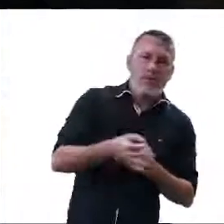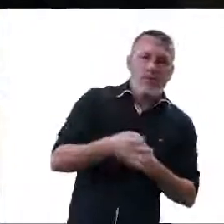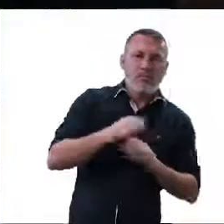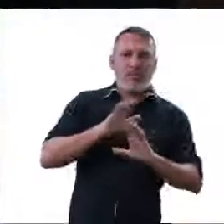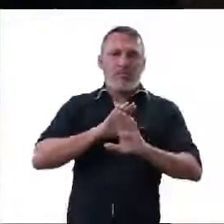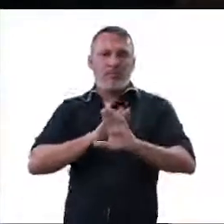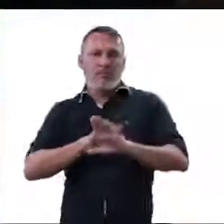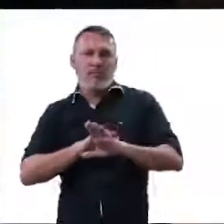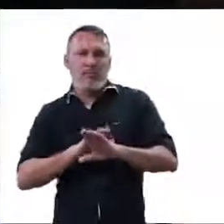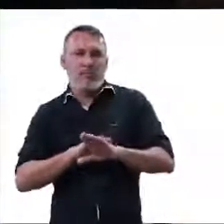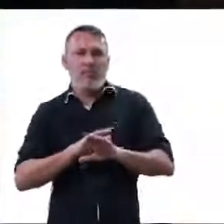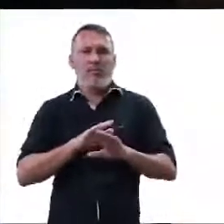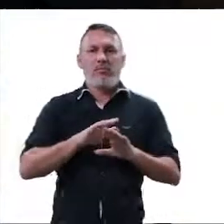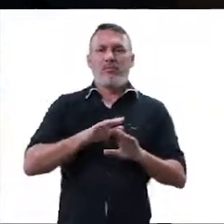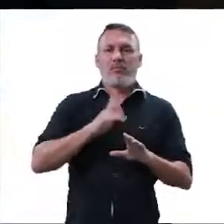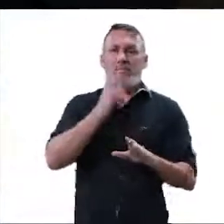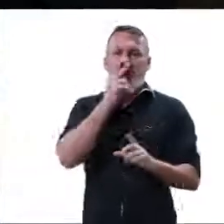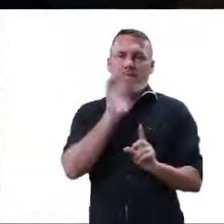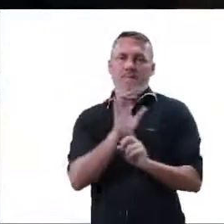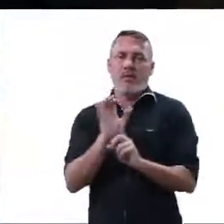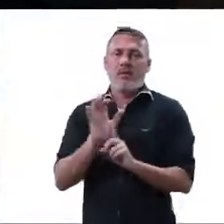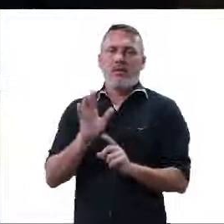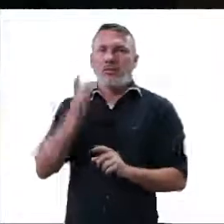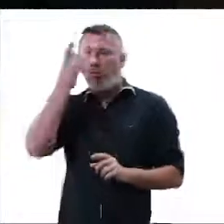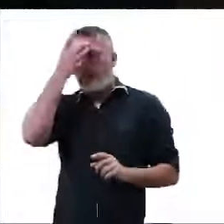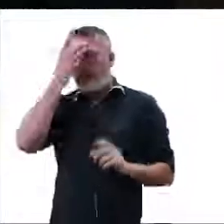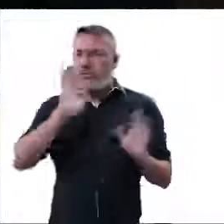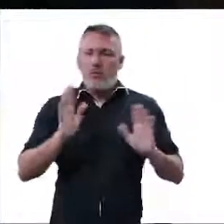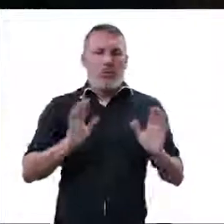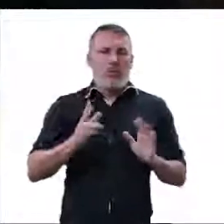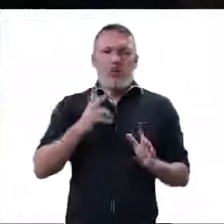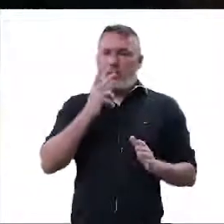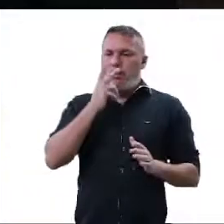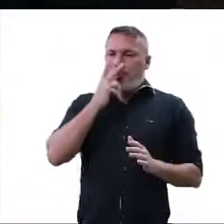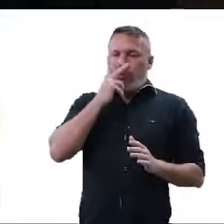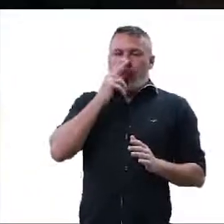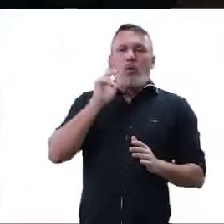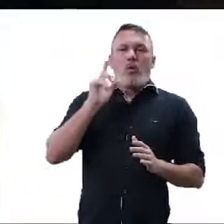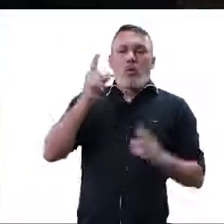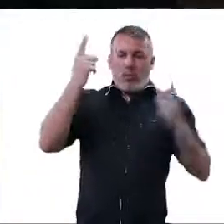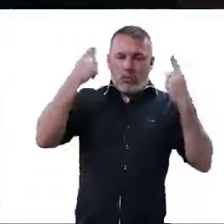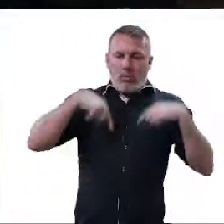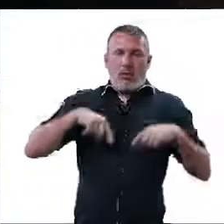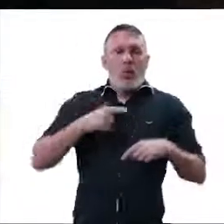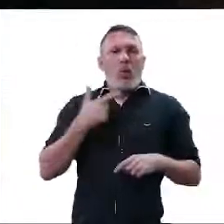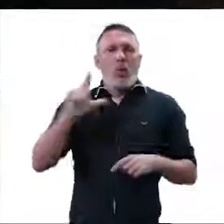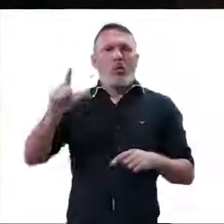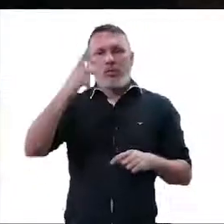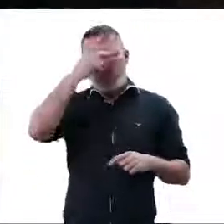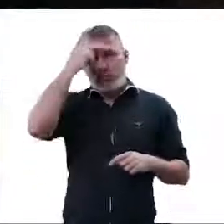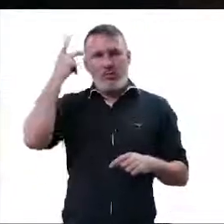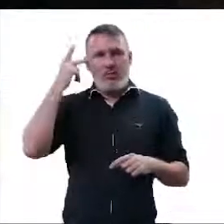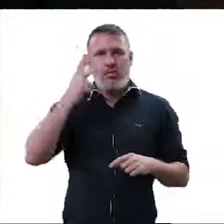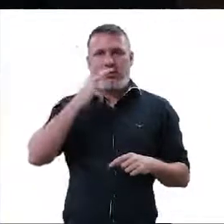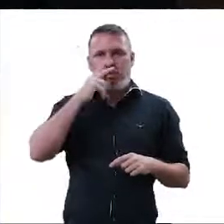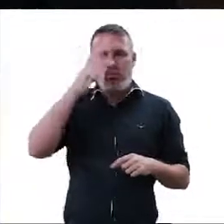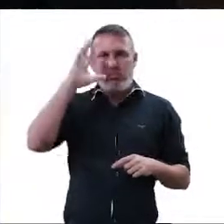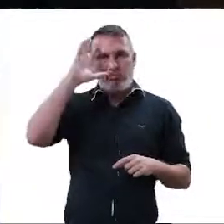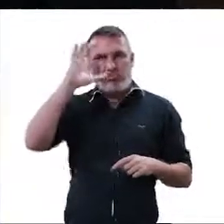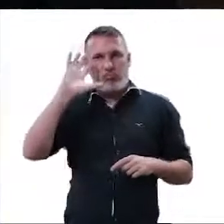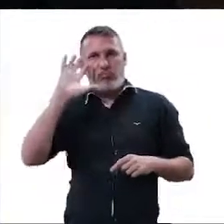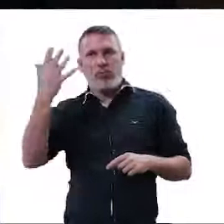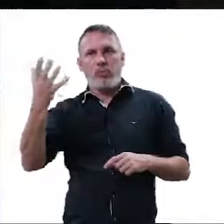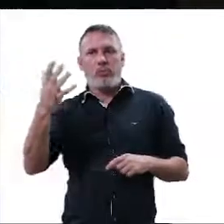com neutralidade, né, com distanciamento, aquilo que interessa. Então, esse é um ponto